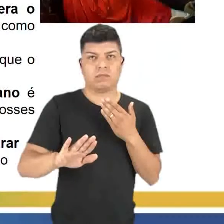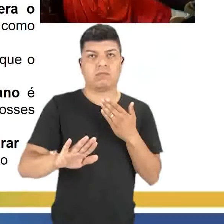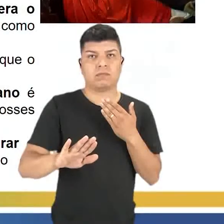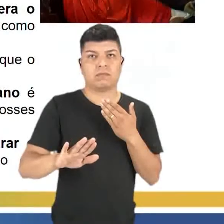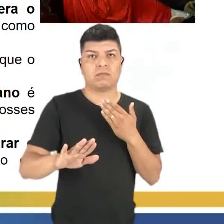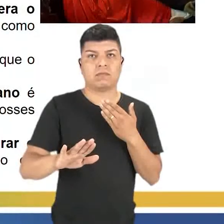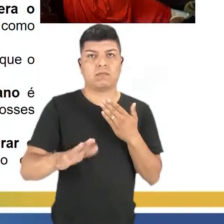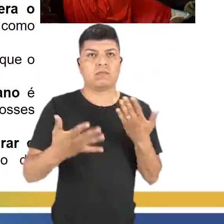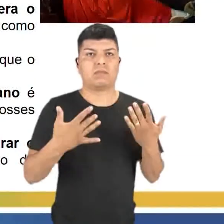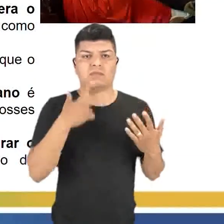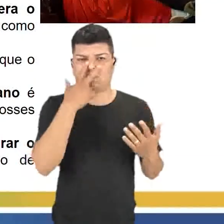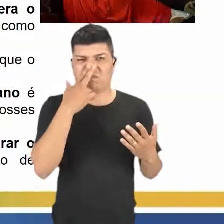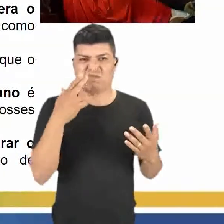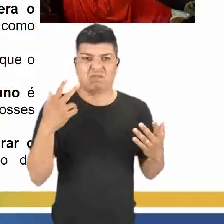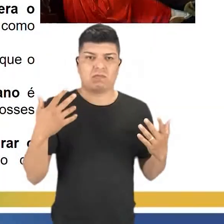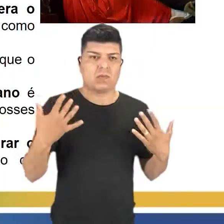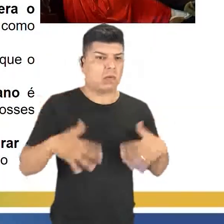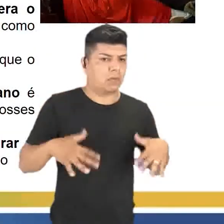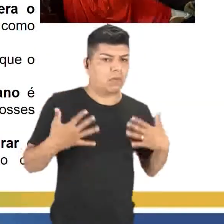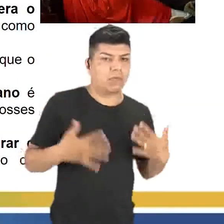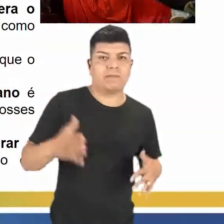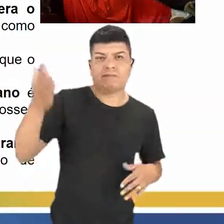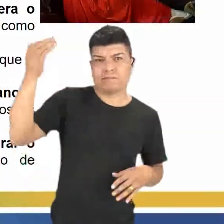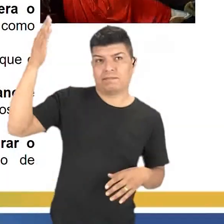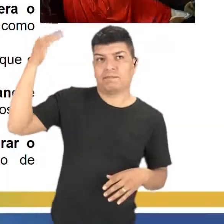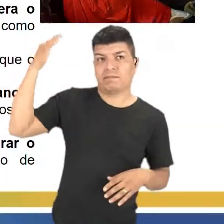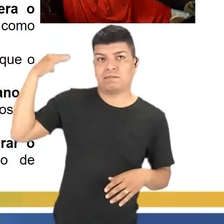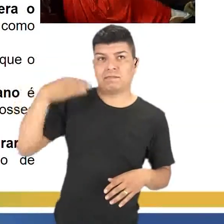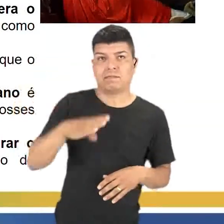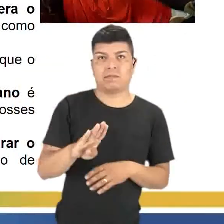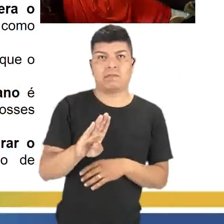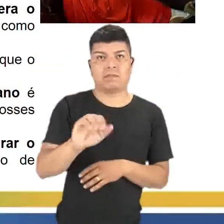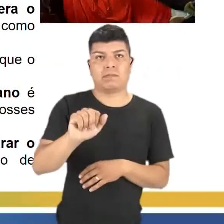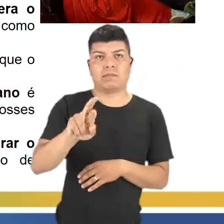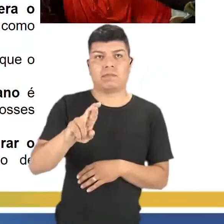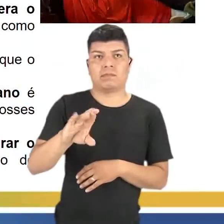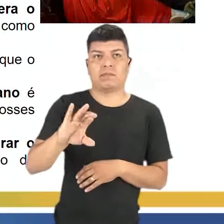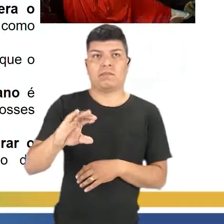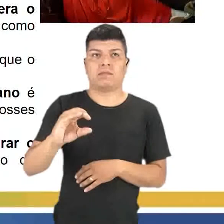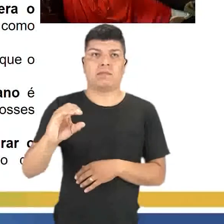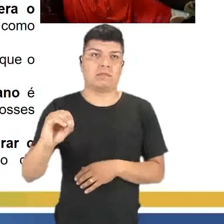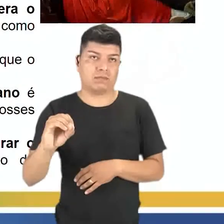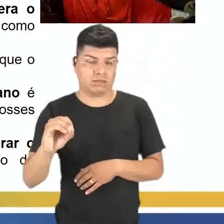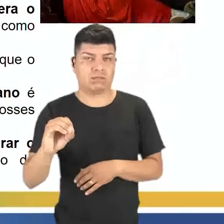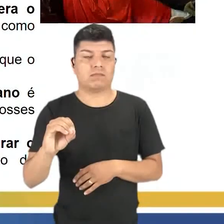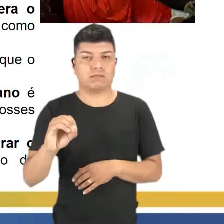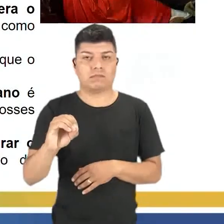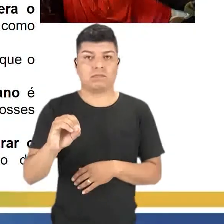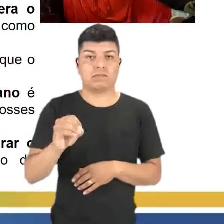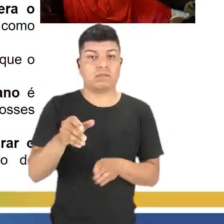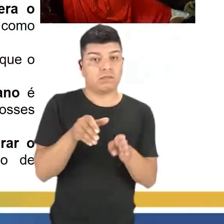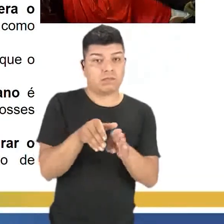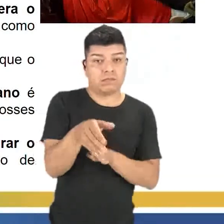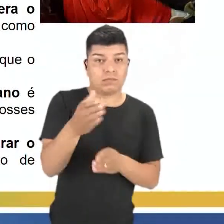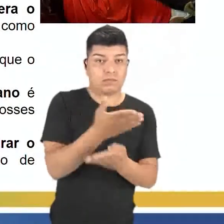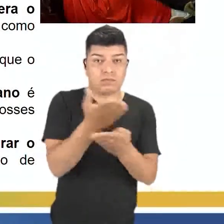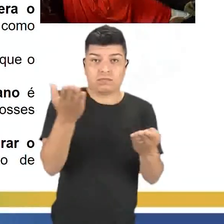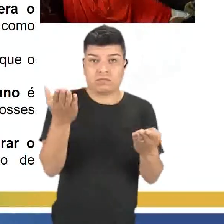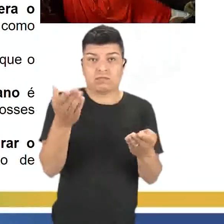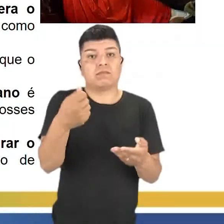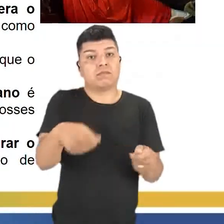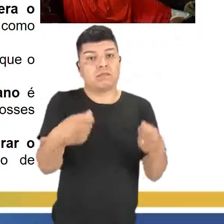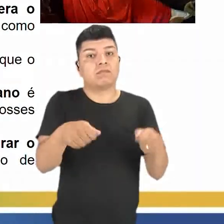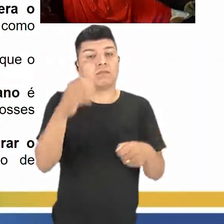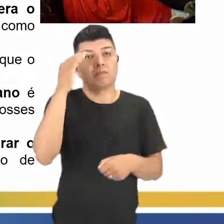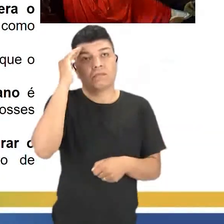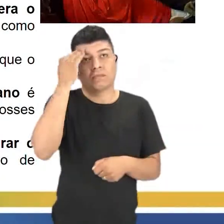era exagerado lá no estilo barroco. Daqui a dica que vocês não podem deixar de entender que o